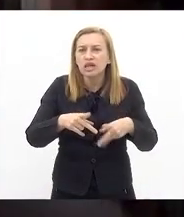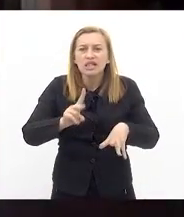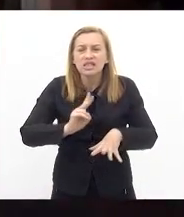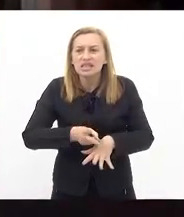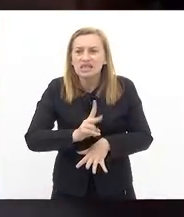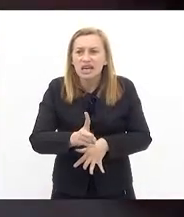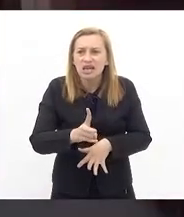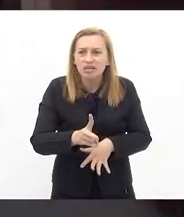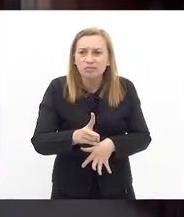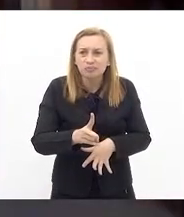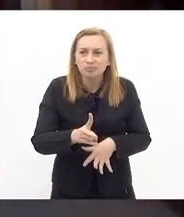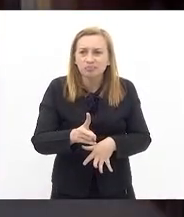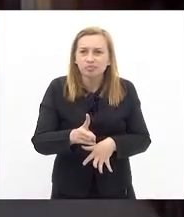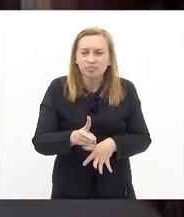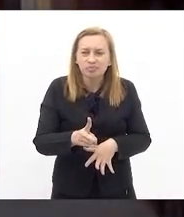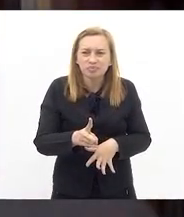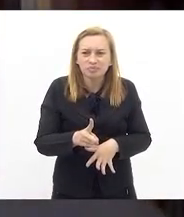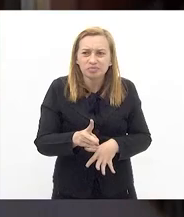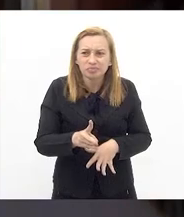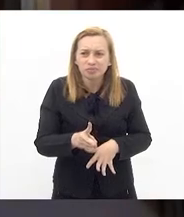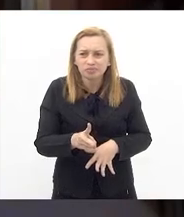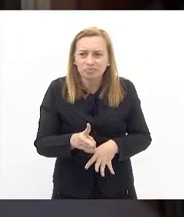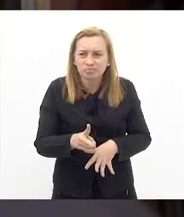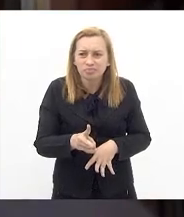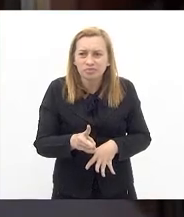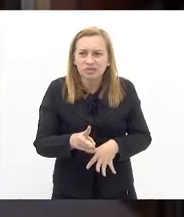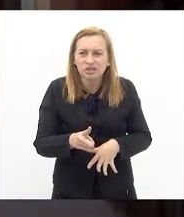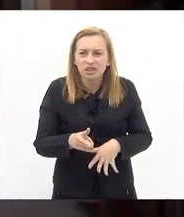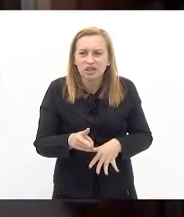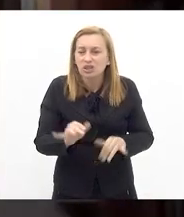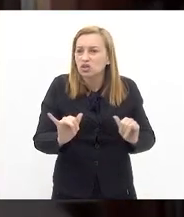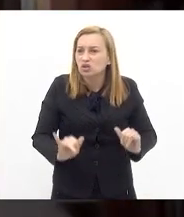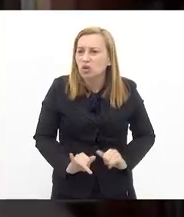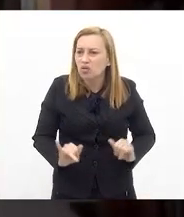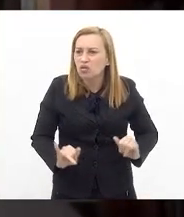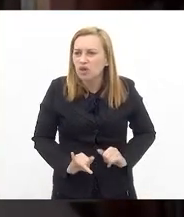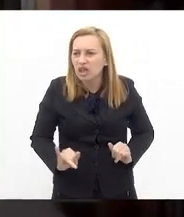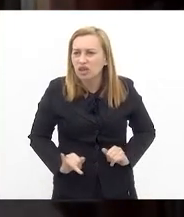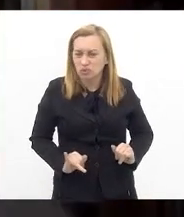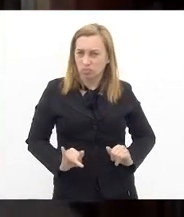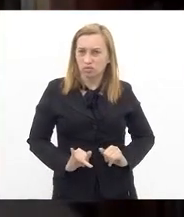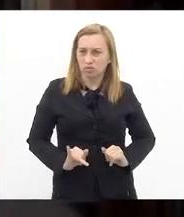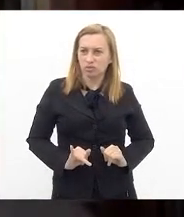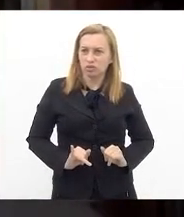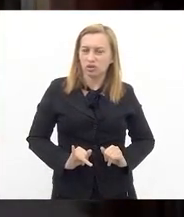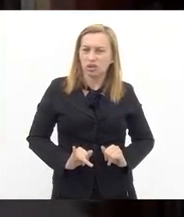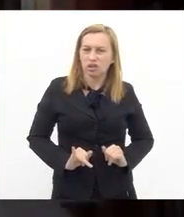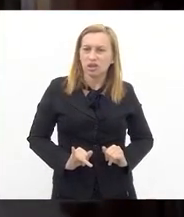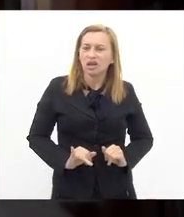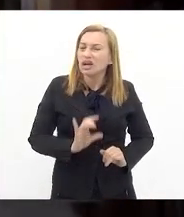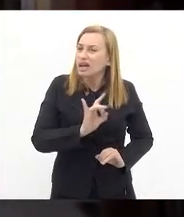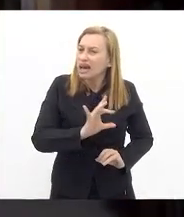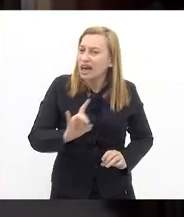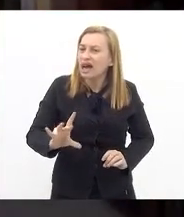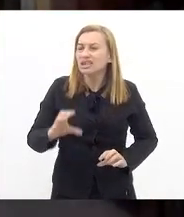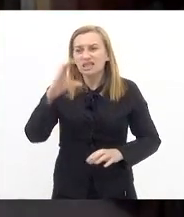falo, é um garrote no pescoço de cada morador, de cada